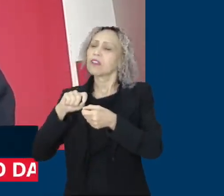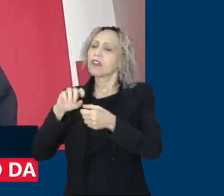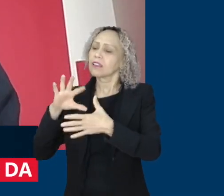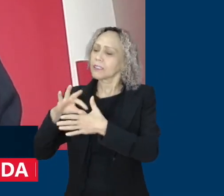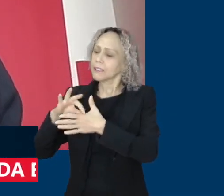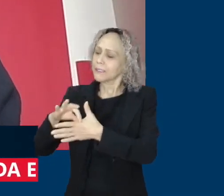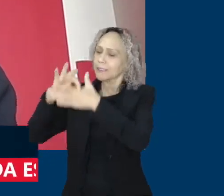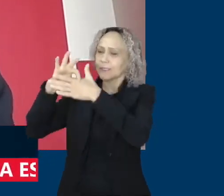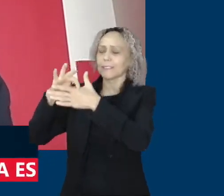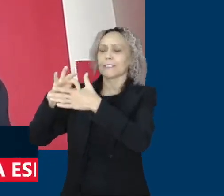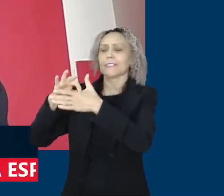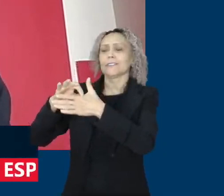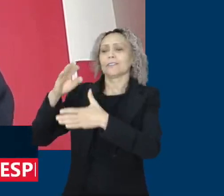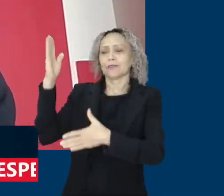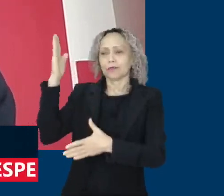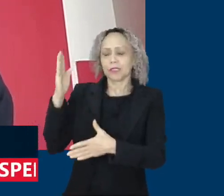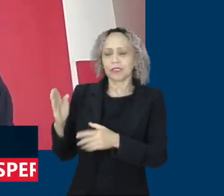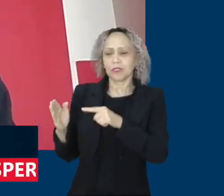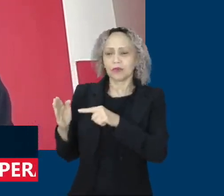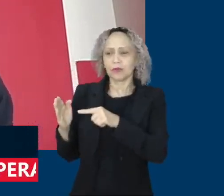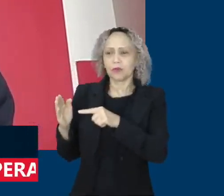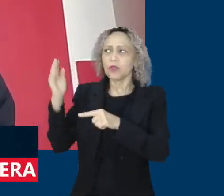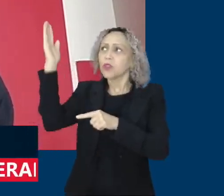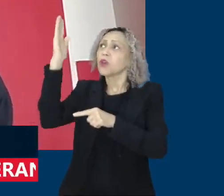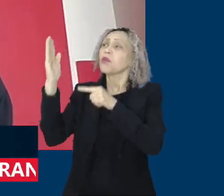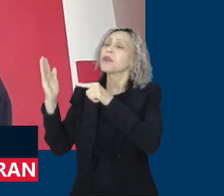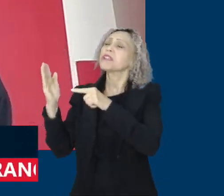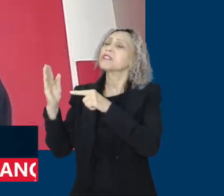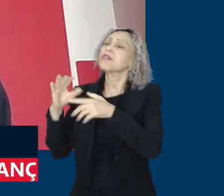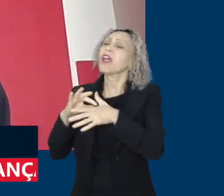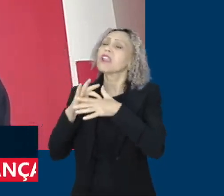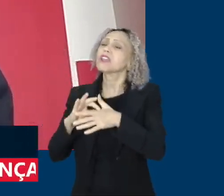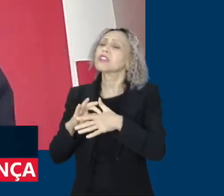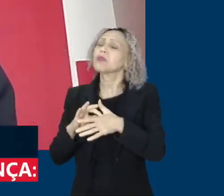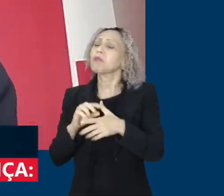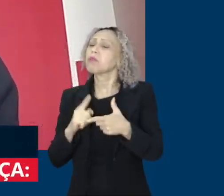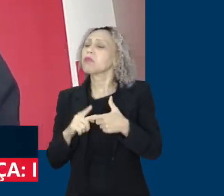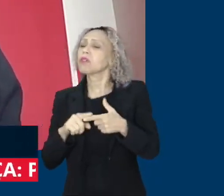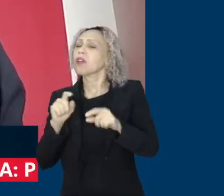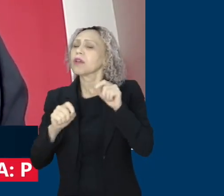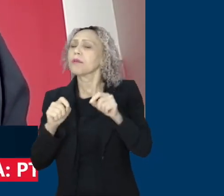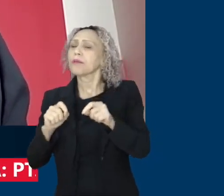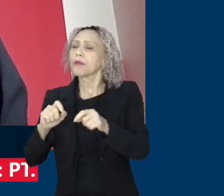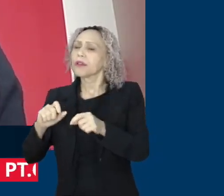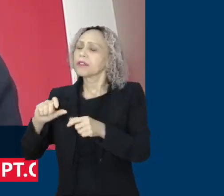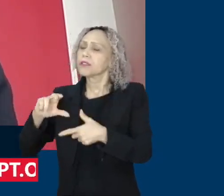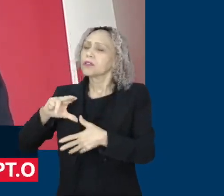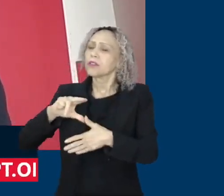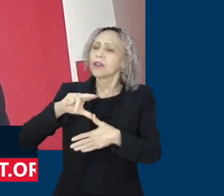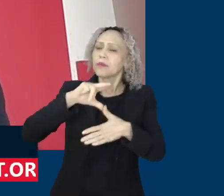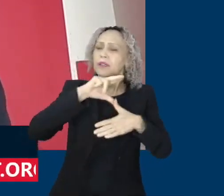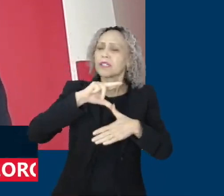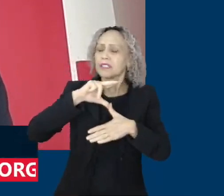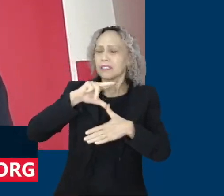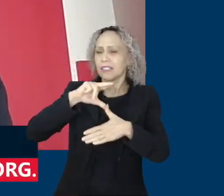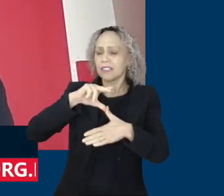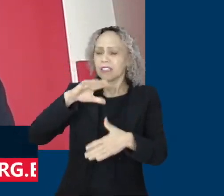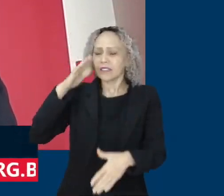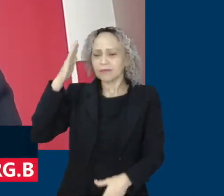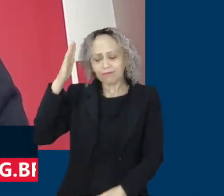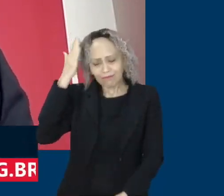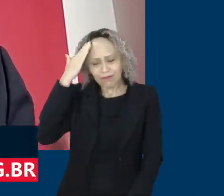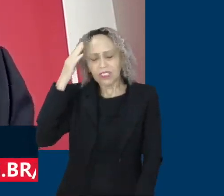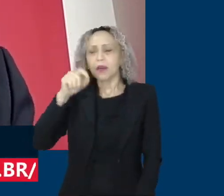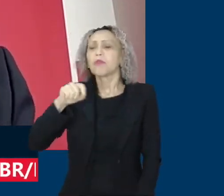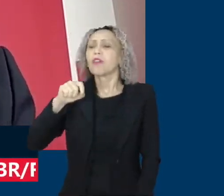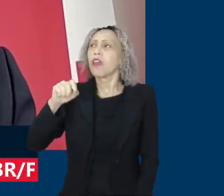que sentido e por que o Brasil é líder? Por isso que toda a América Latina sabe da importância do Brasil.